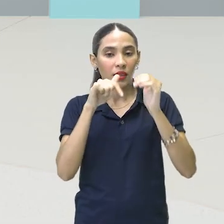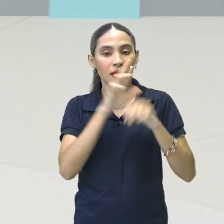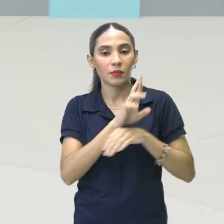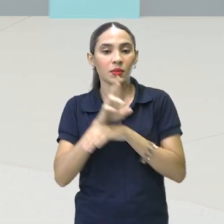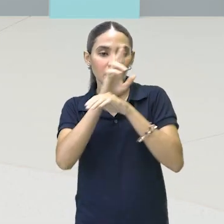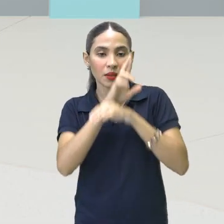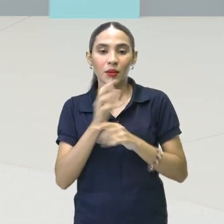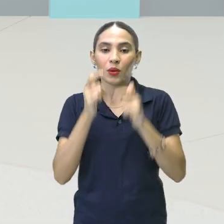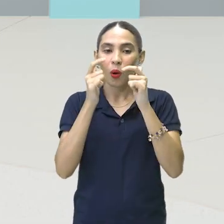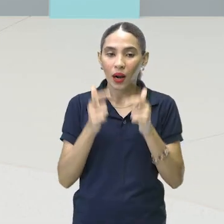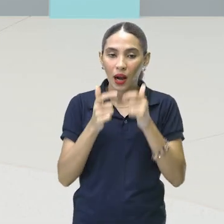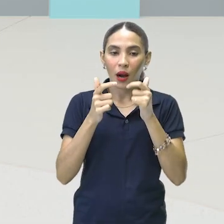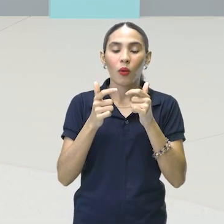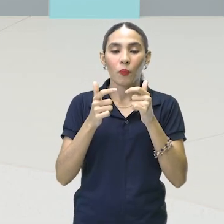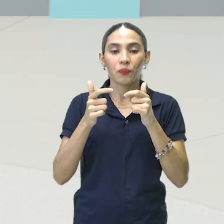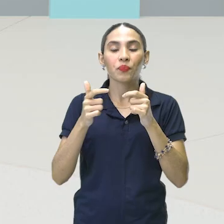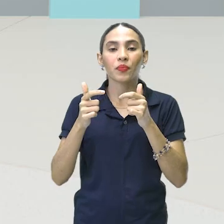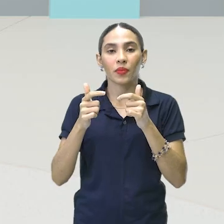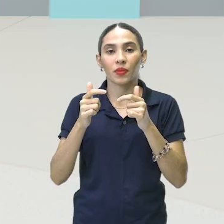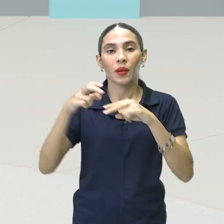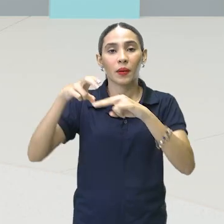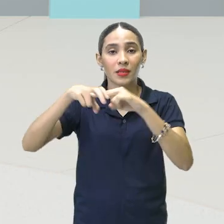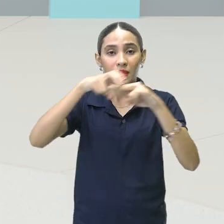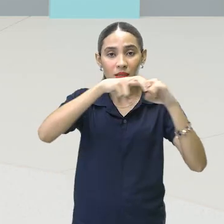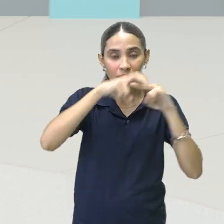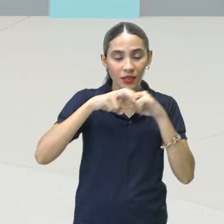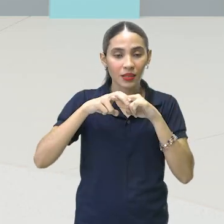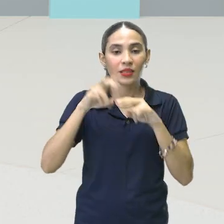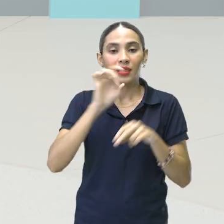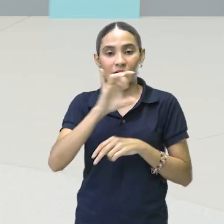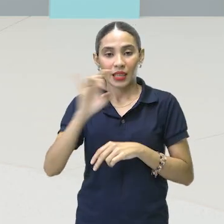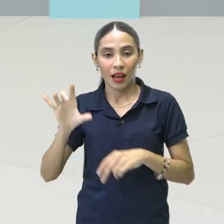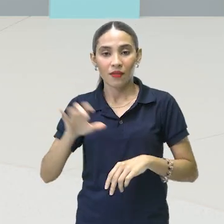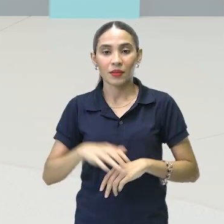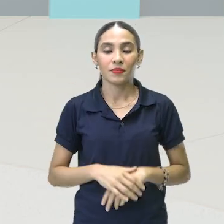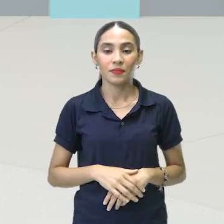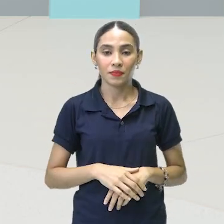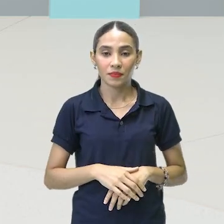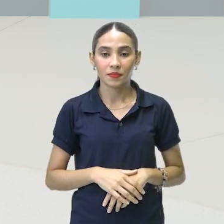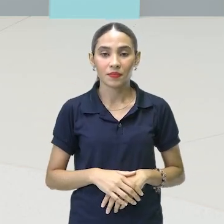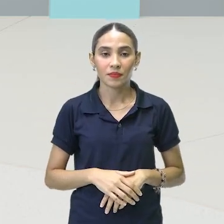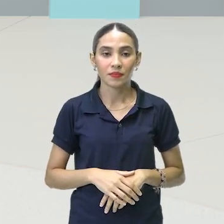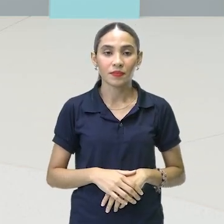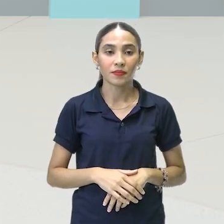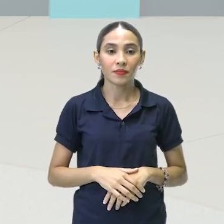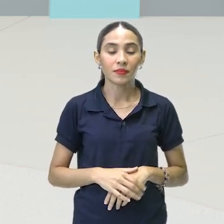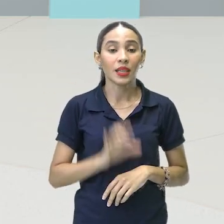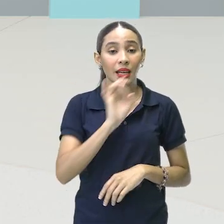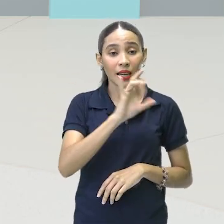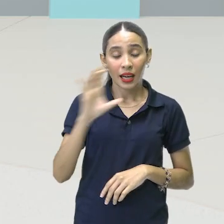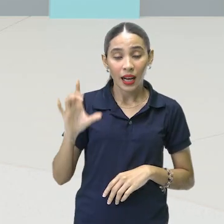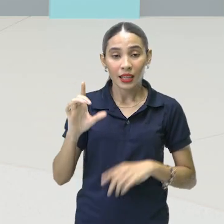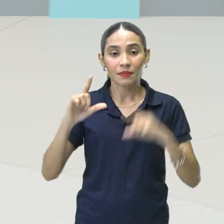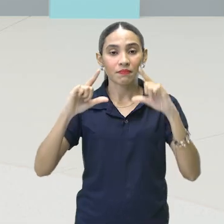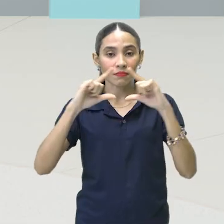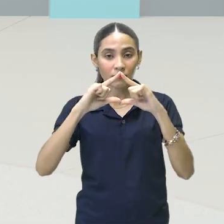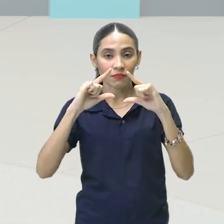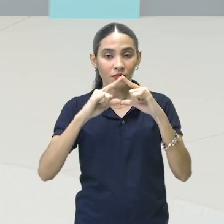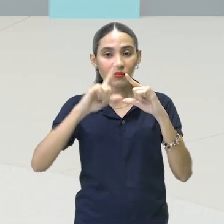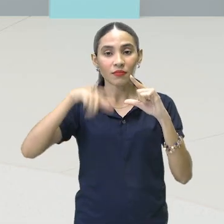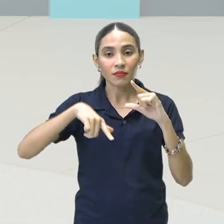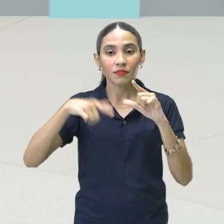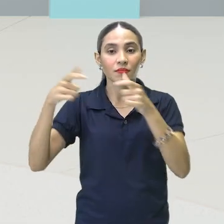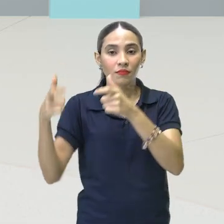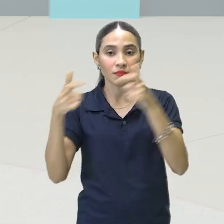era representado pelo lugar em que cada um se sentava. Em cada lado do